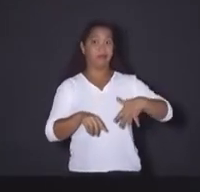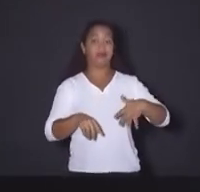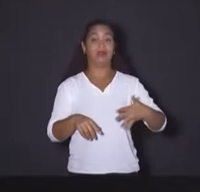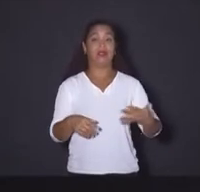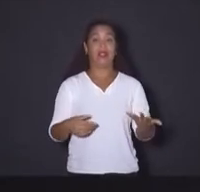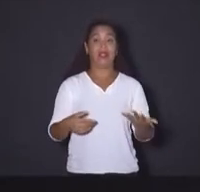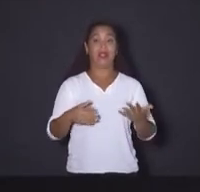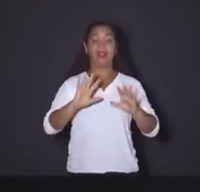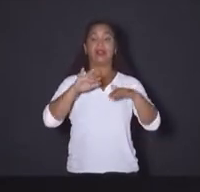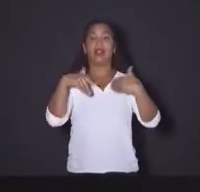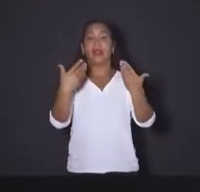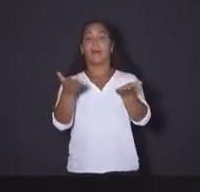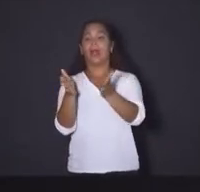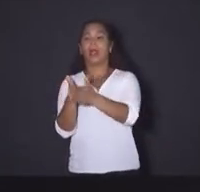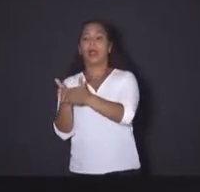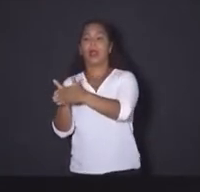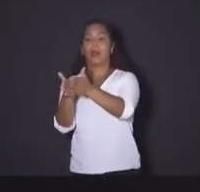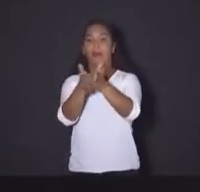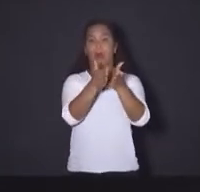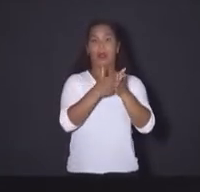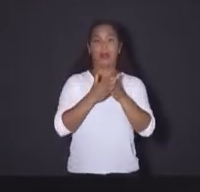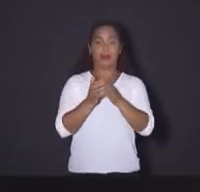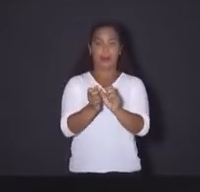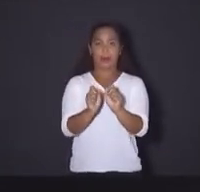nas periferias. Tá bom?